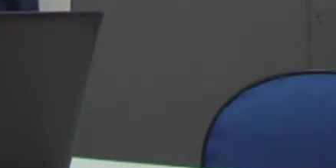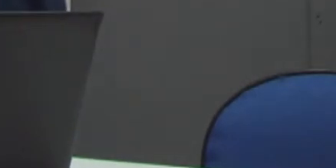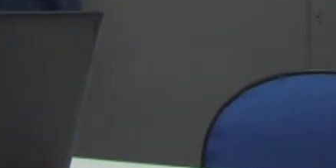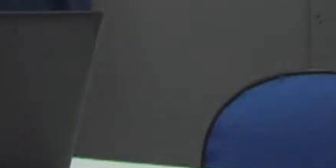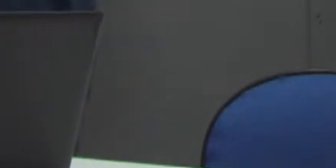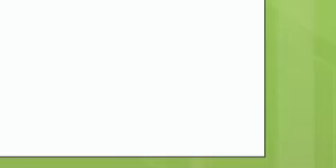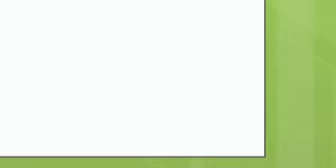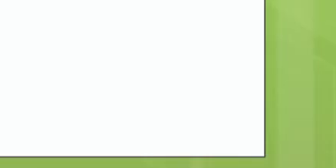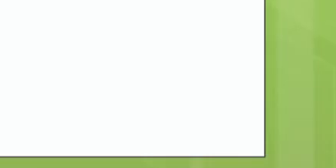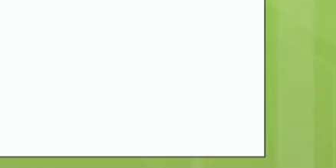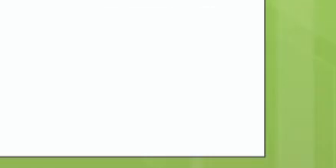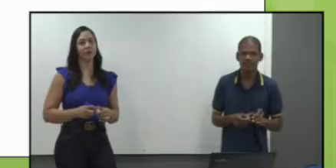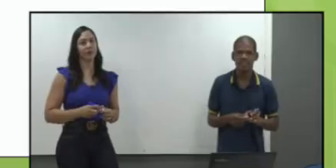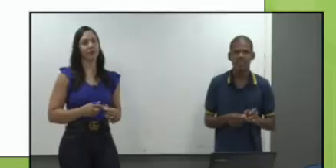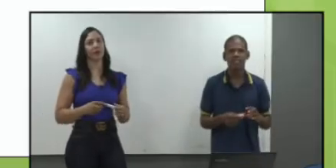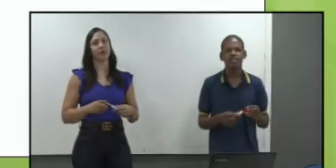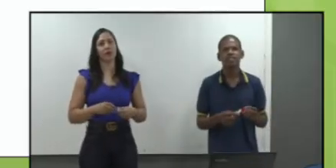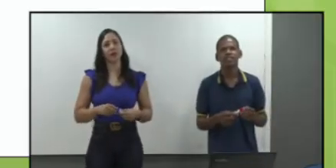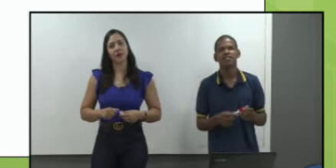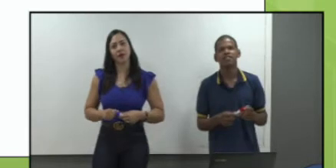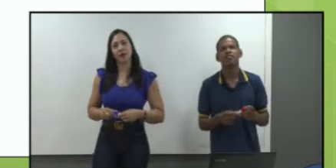Vamos lá?